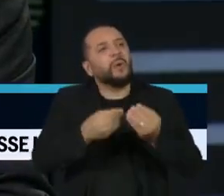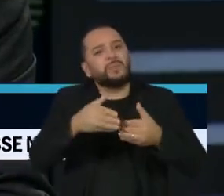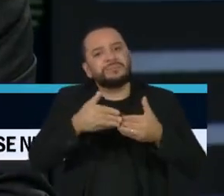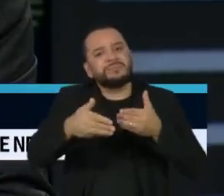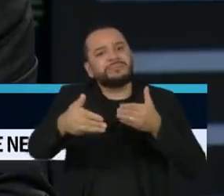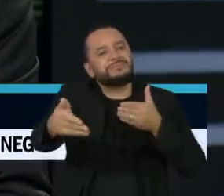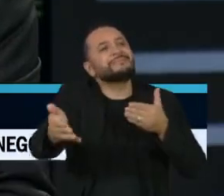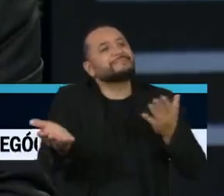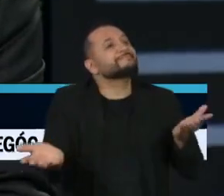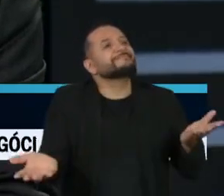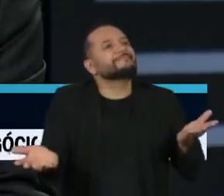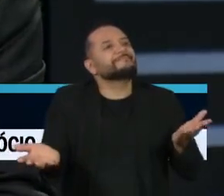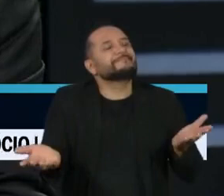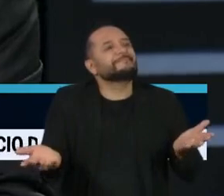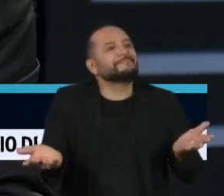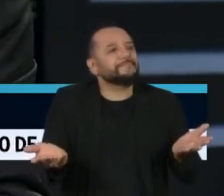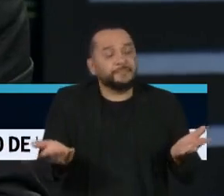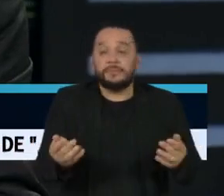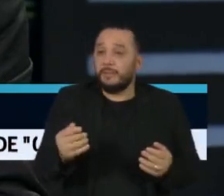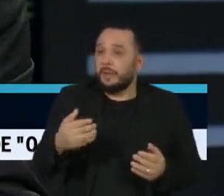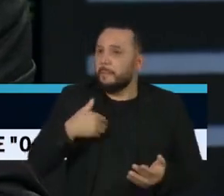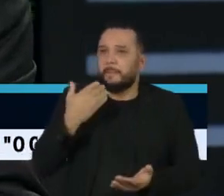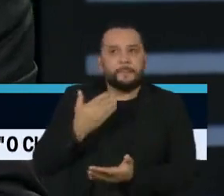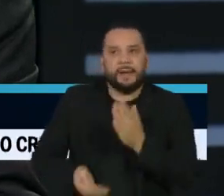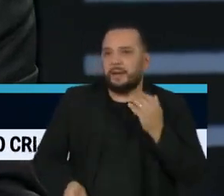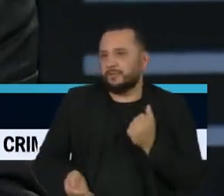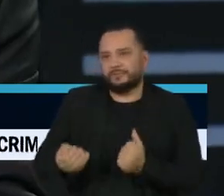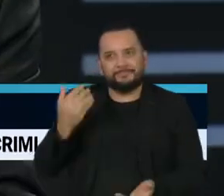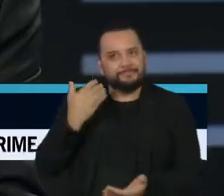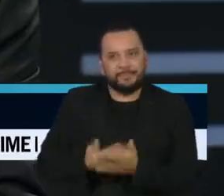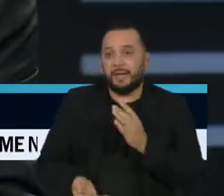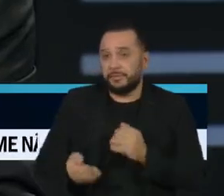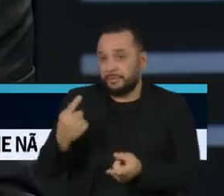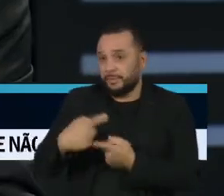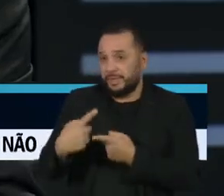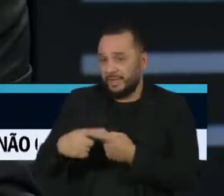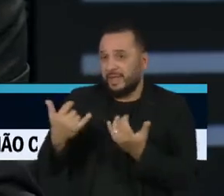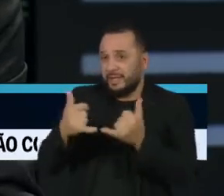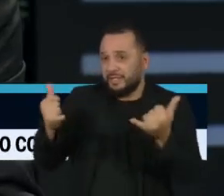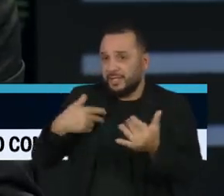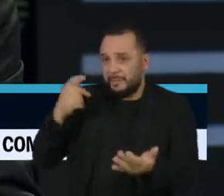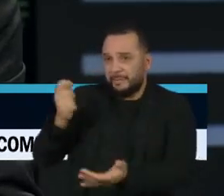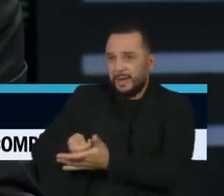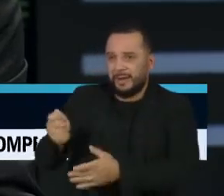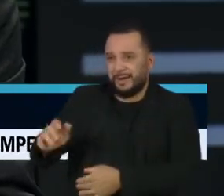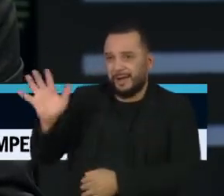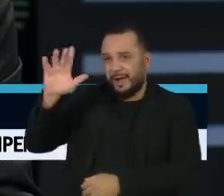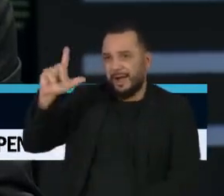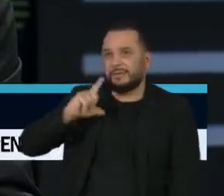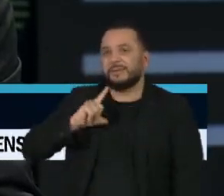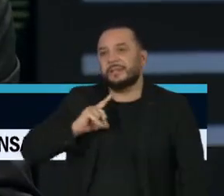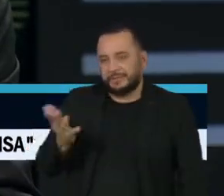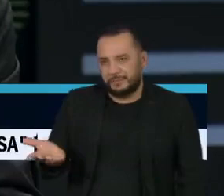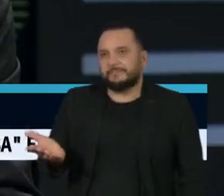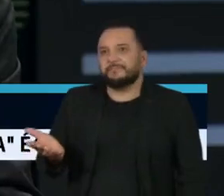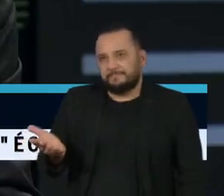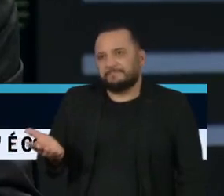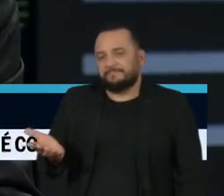Então, o consumidor final perde duas vezes. Perde na conta elétrica, que é muito alta e impacta